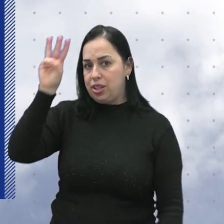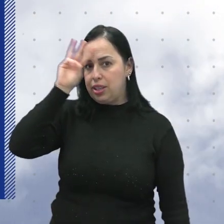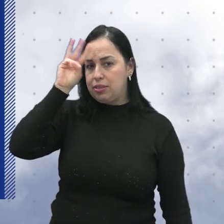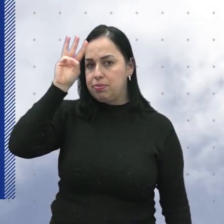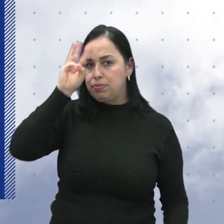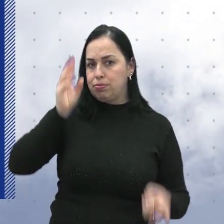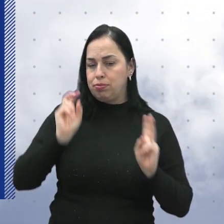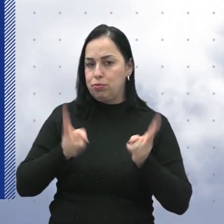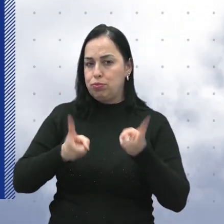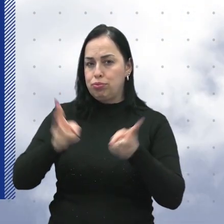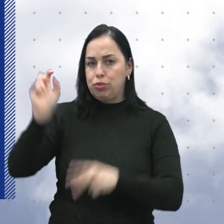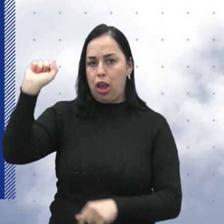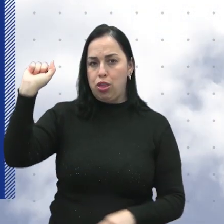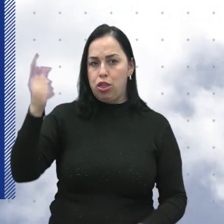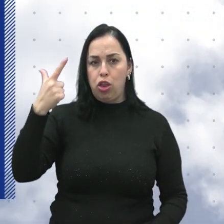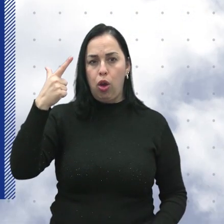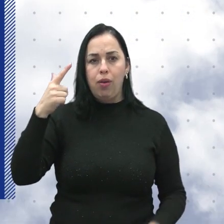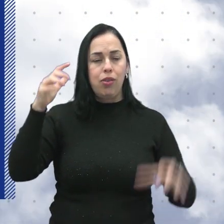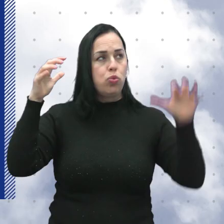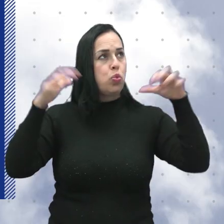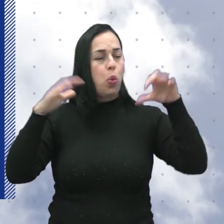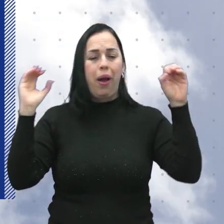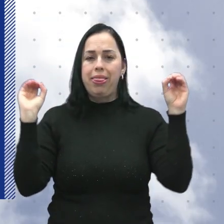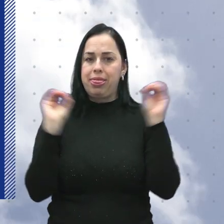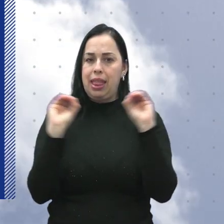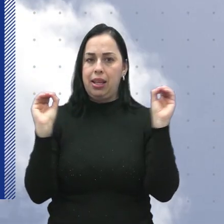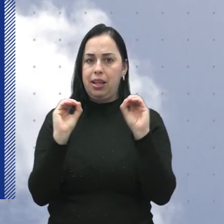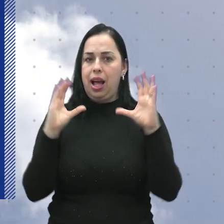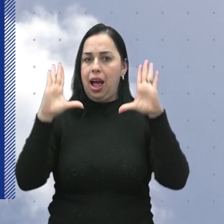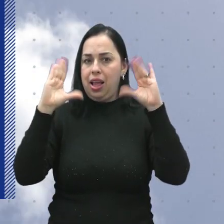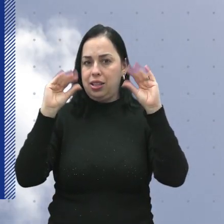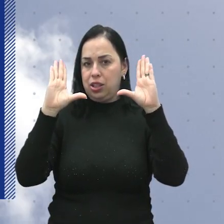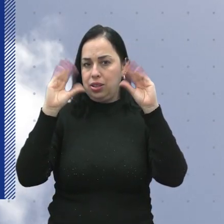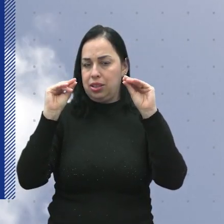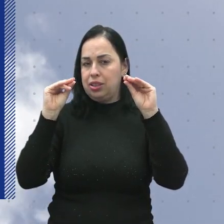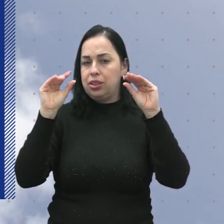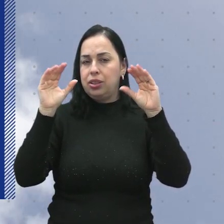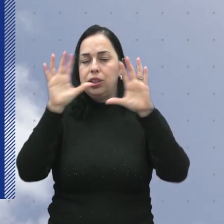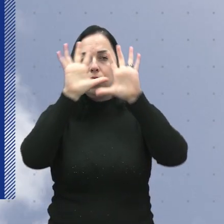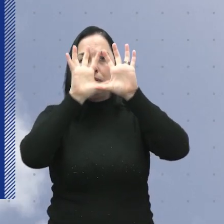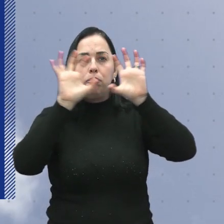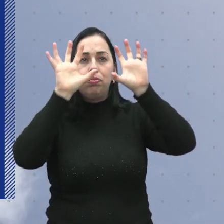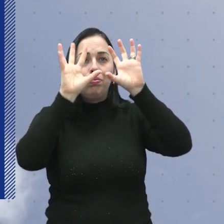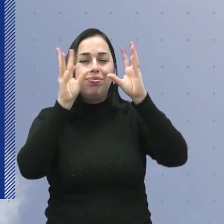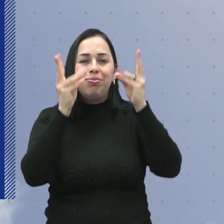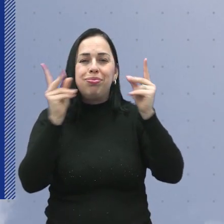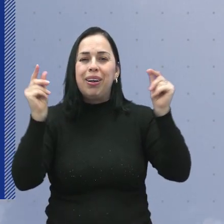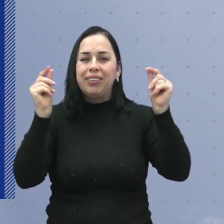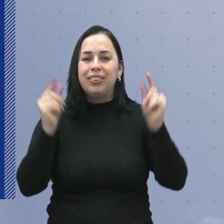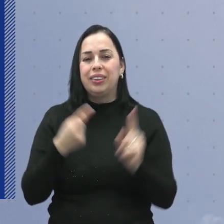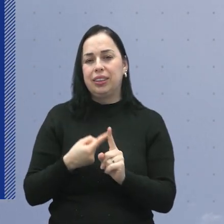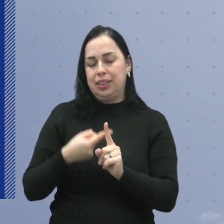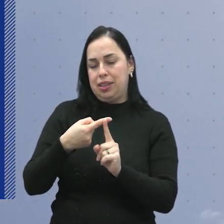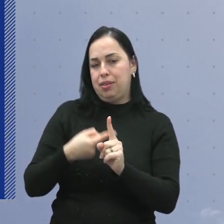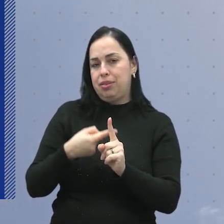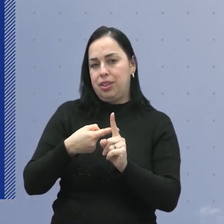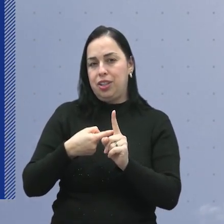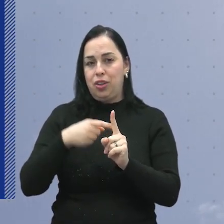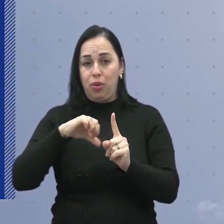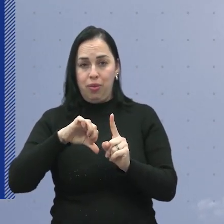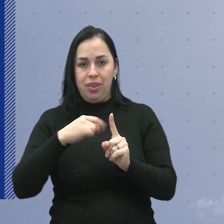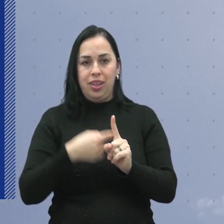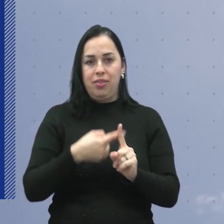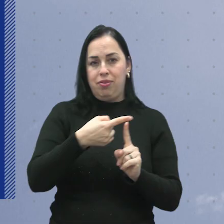terça-feira permanece ensolarada e não deve chover. À noite será com poucas nuvens no céu. Os termômetros variam